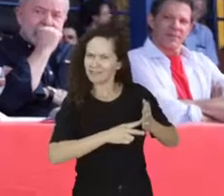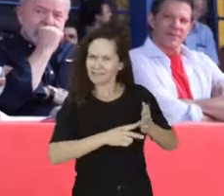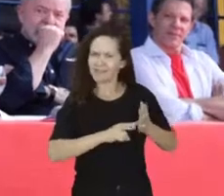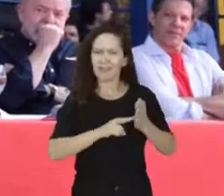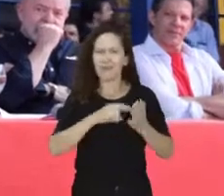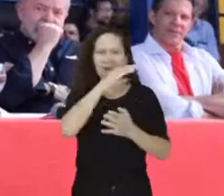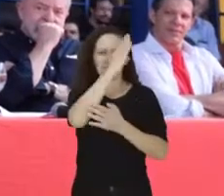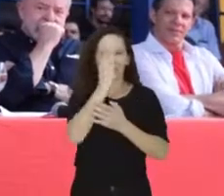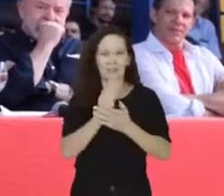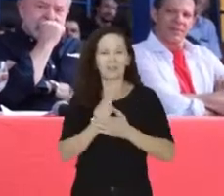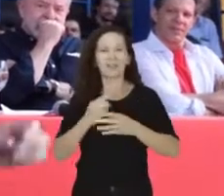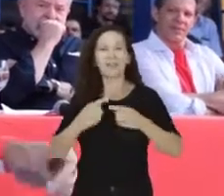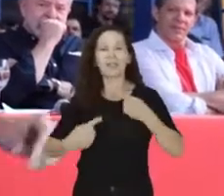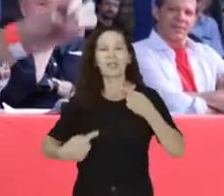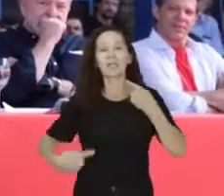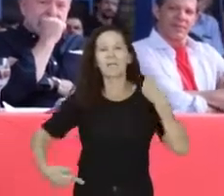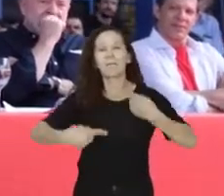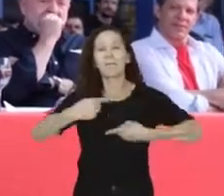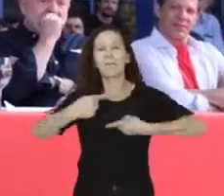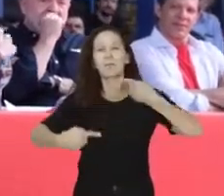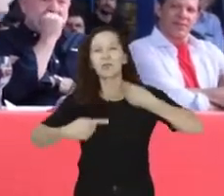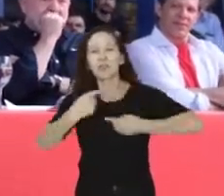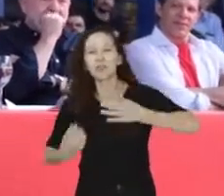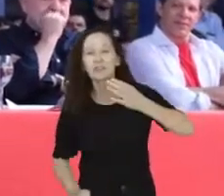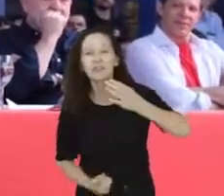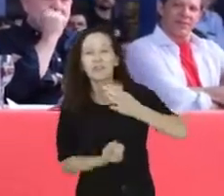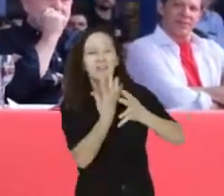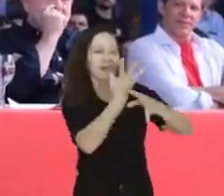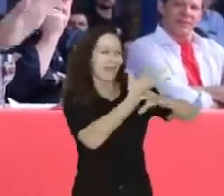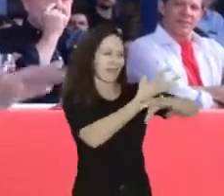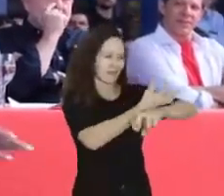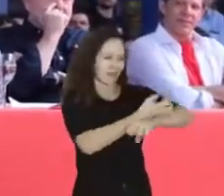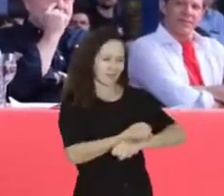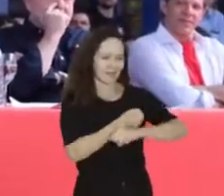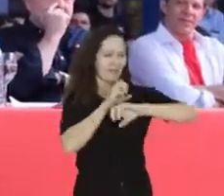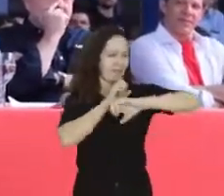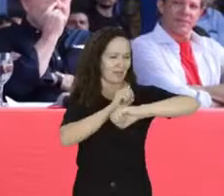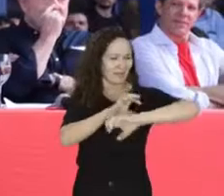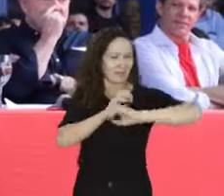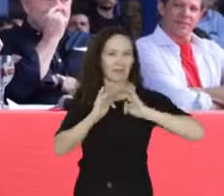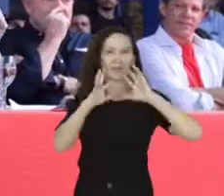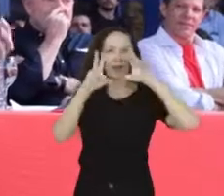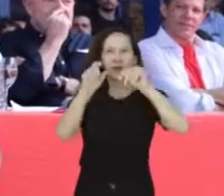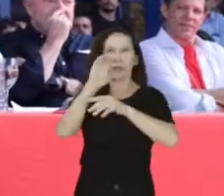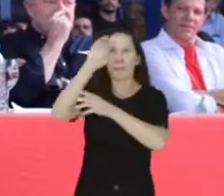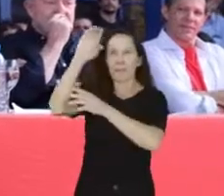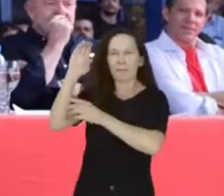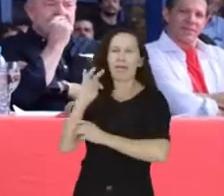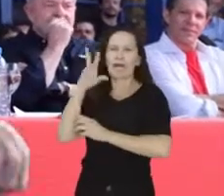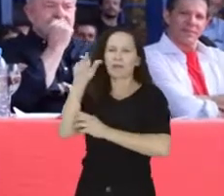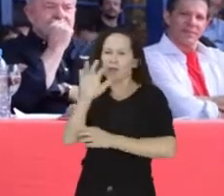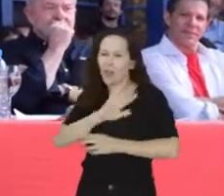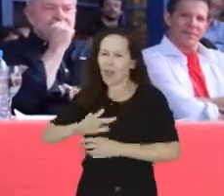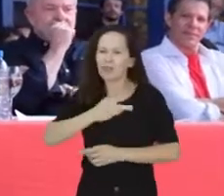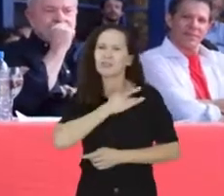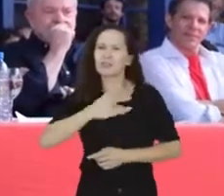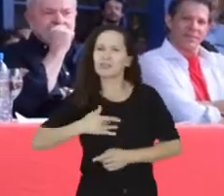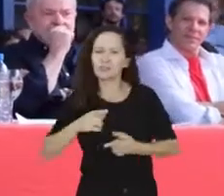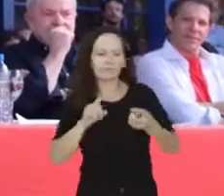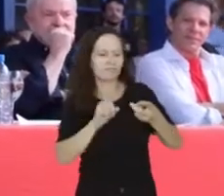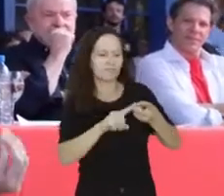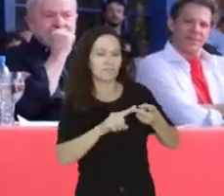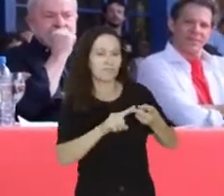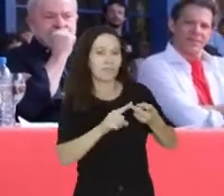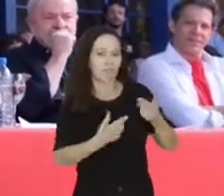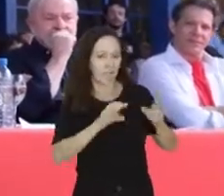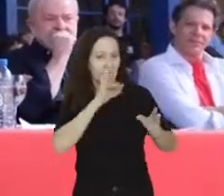políticas transversais que levaram a educação a todo o resto, seja na área da saúde, seja na área de renda, seja na área